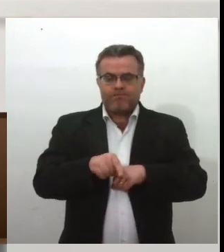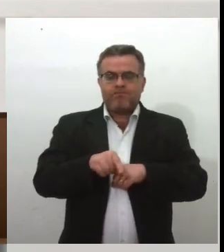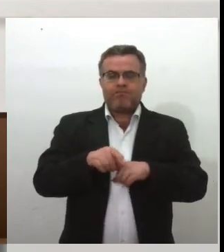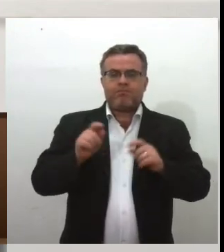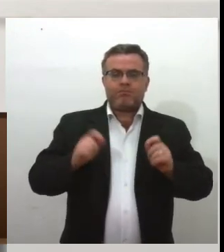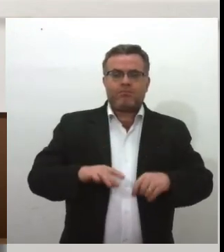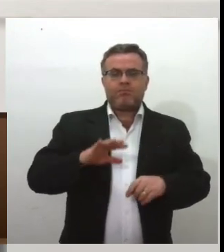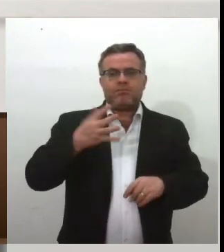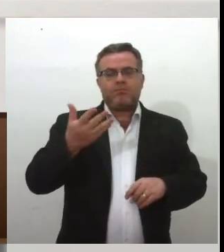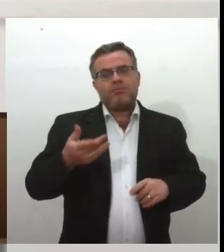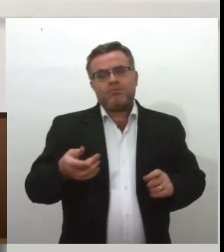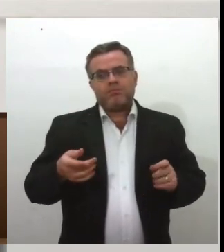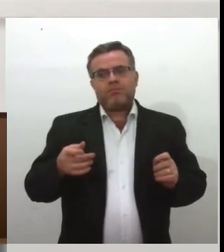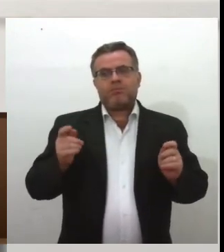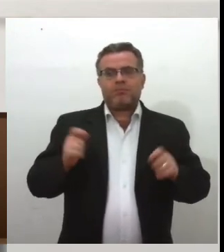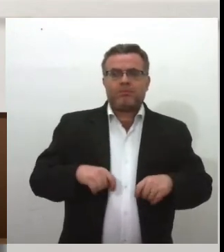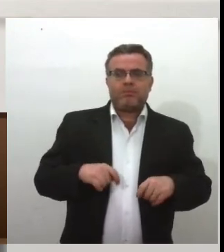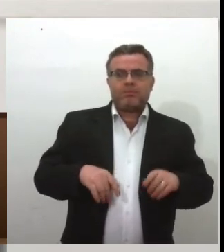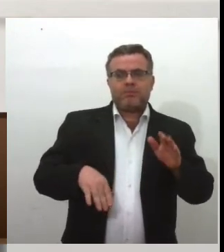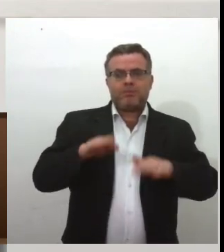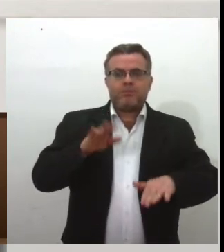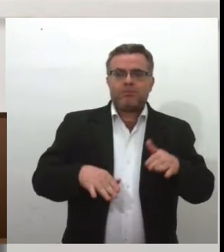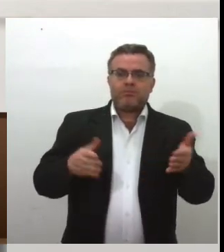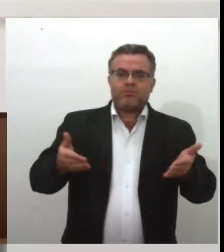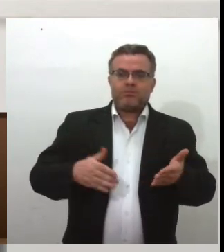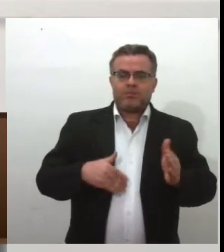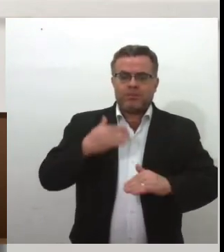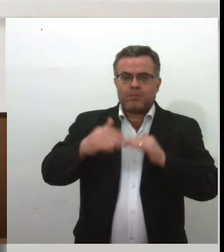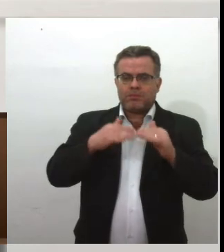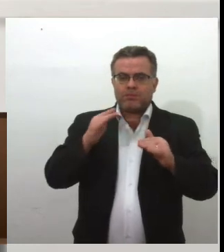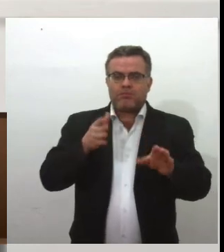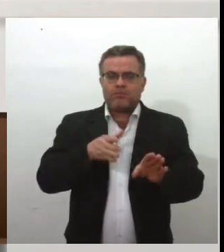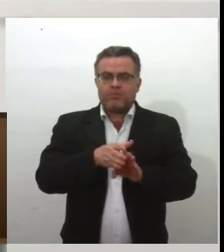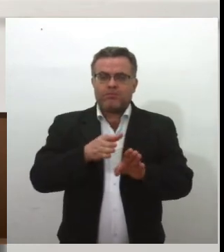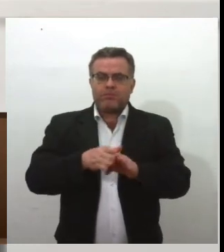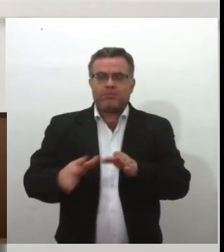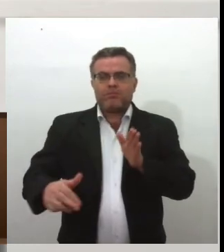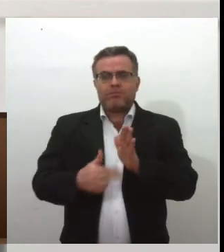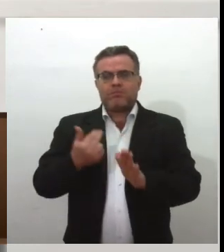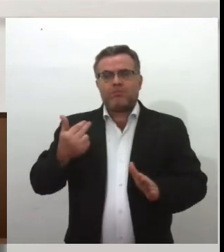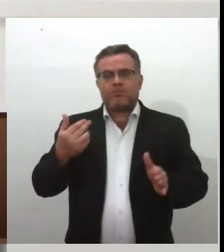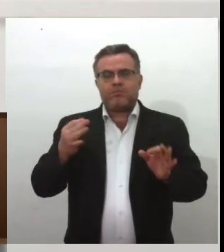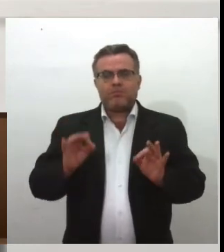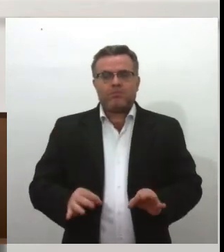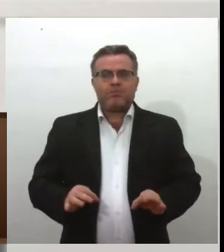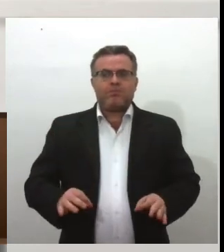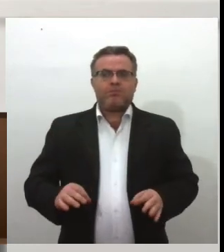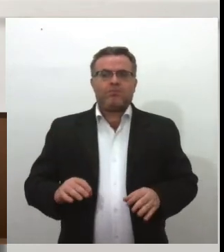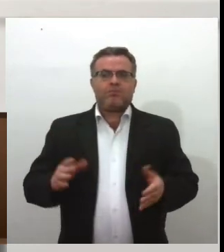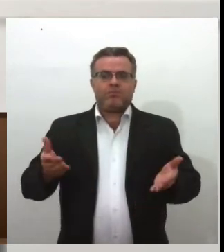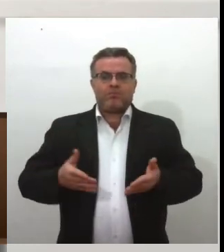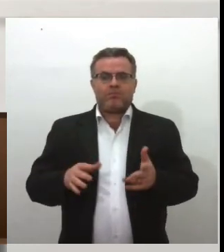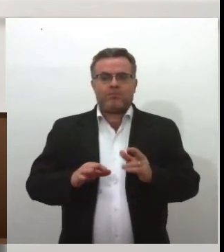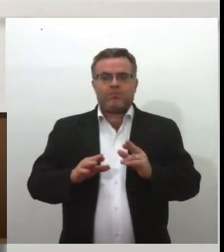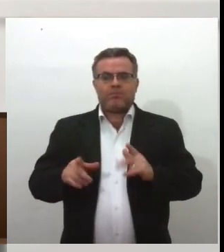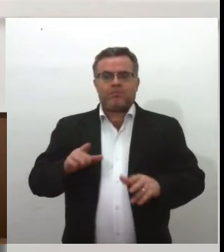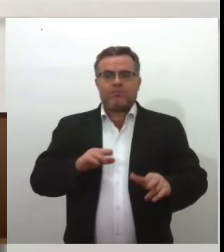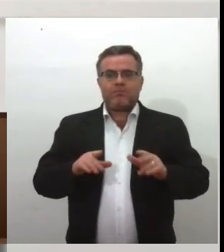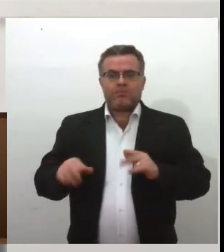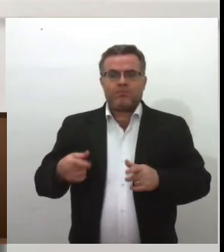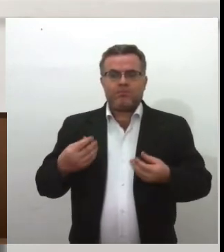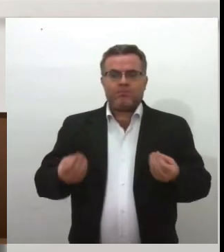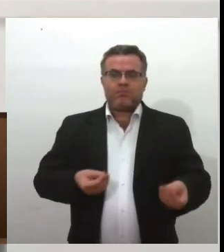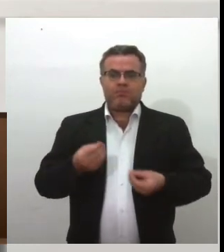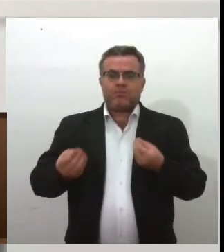sim, pode ser que não, pelos métodos hoje mais avançados de cirurgia. Antes era o bisturi, hoje já é o bisturi